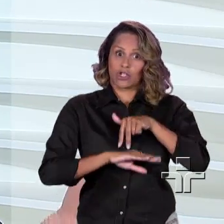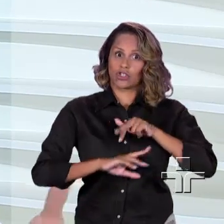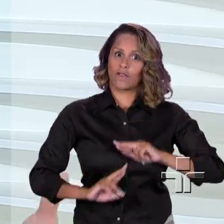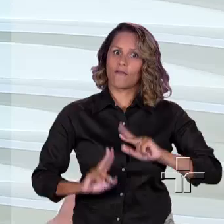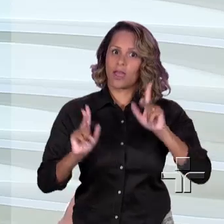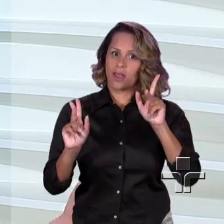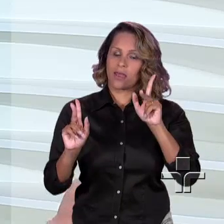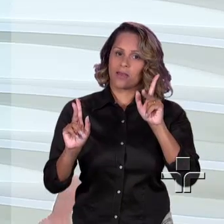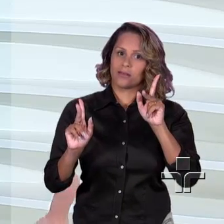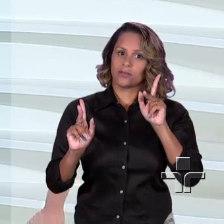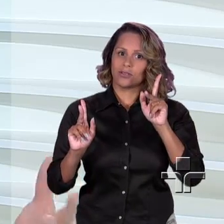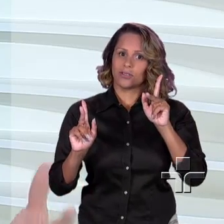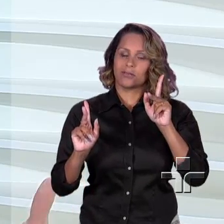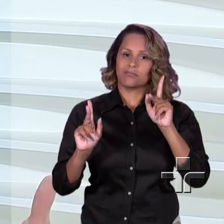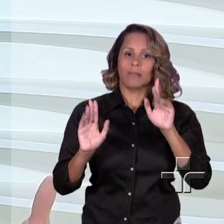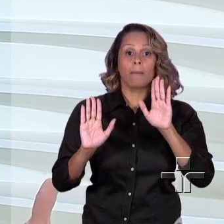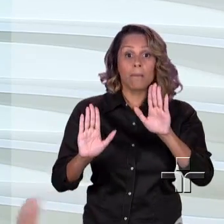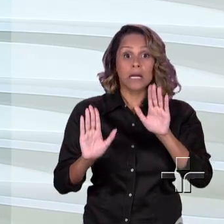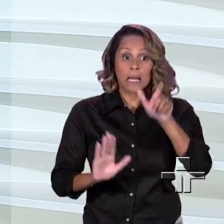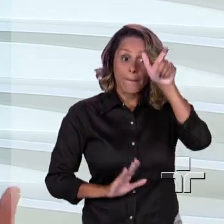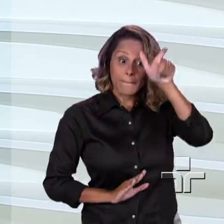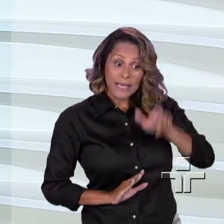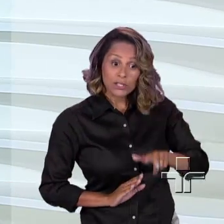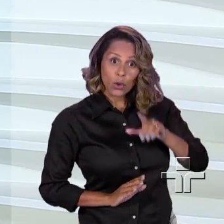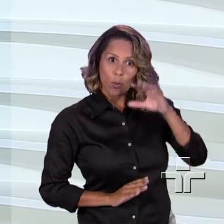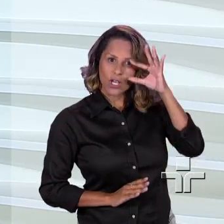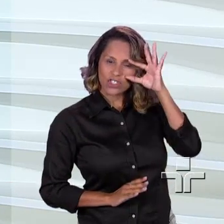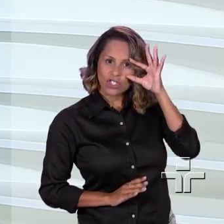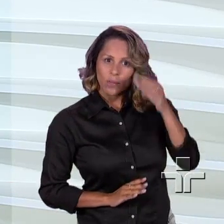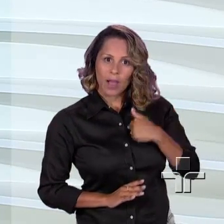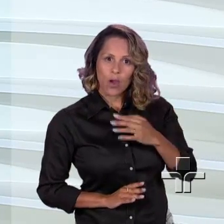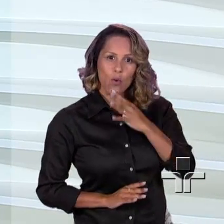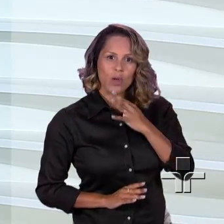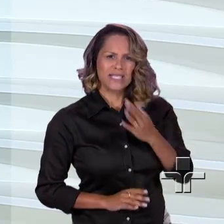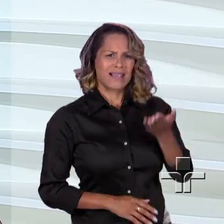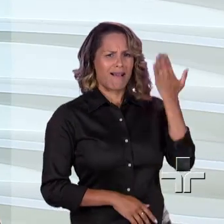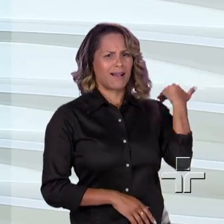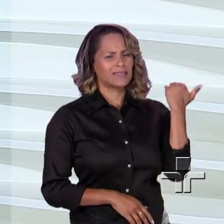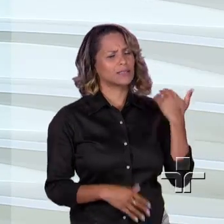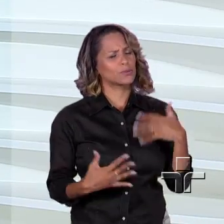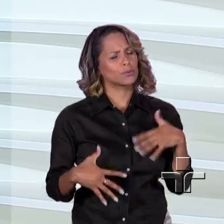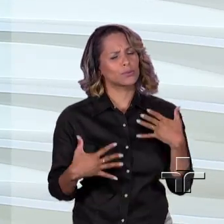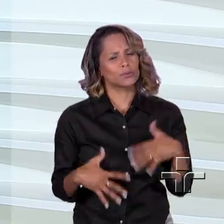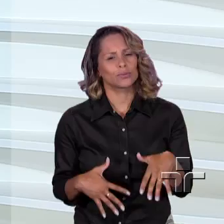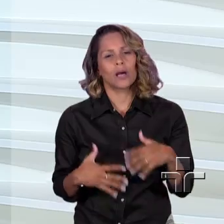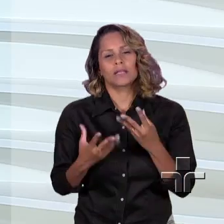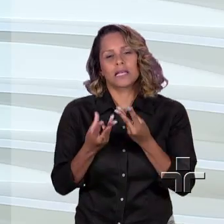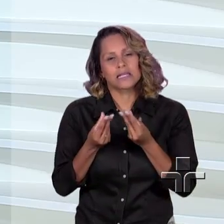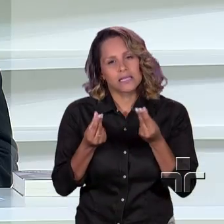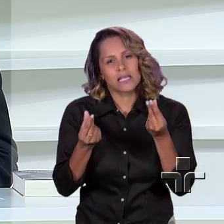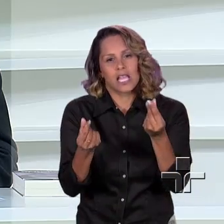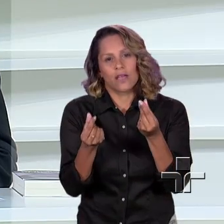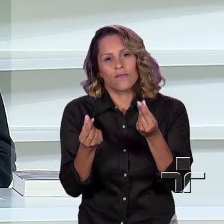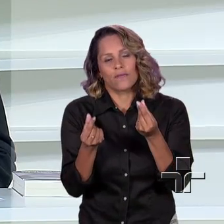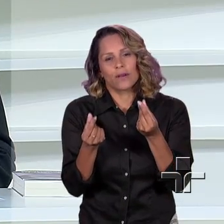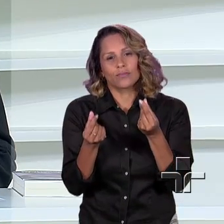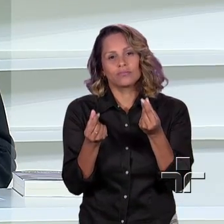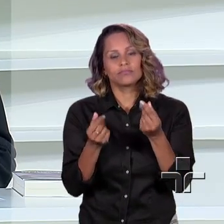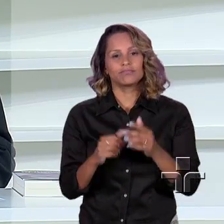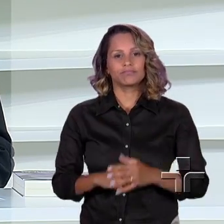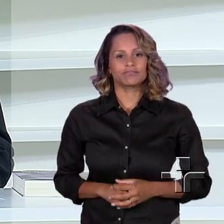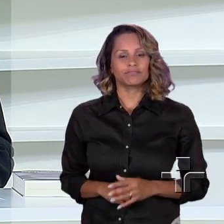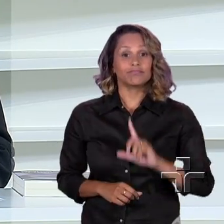que são diferentes, mas a pessoa que eu conheço é uma pessoa muito doce e muito acolhedora. Vamos voltar a esse assunto, que é